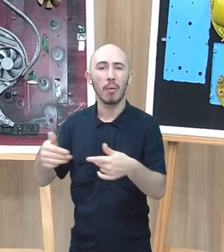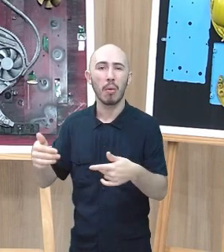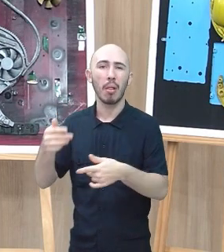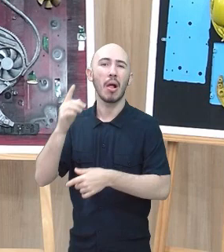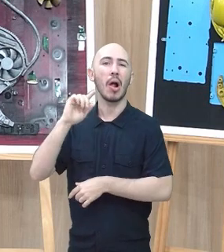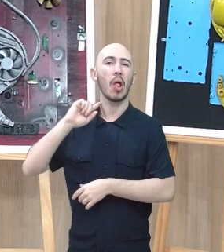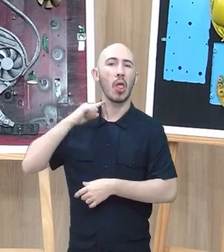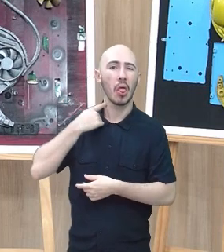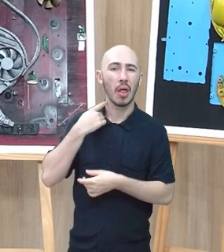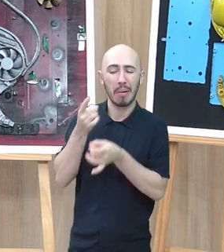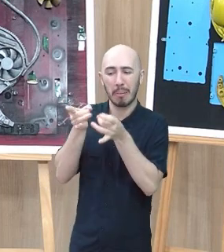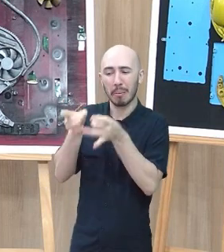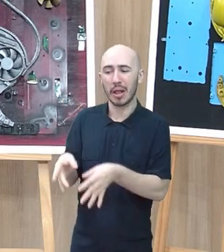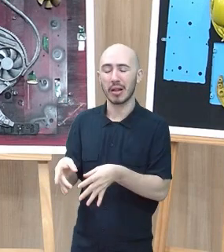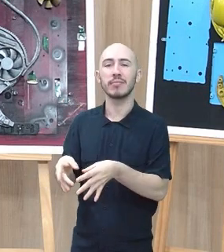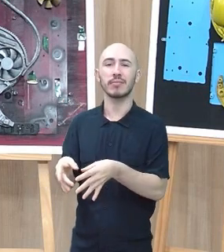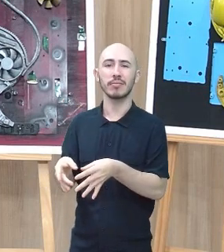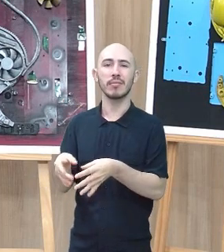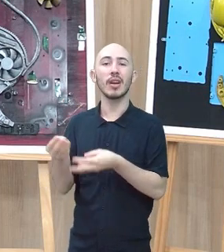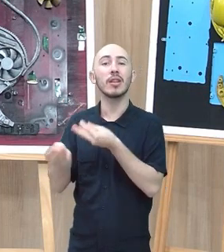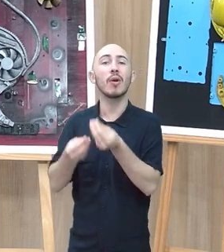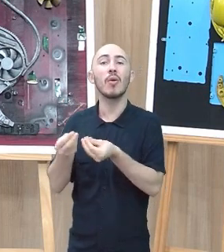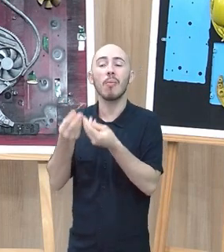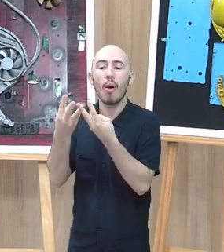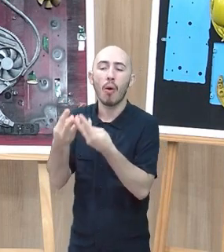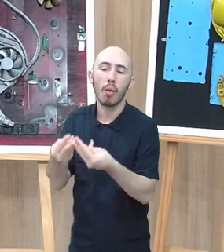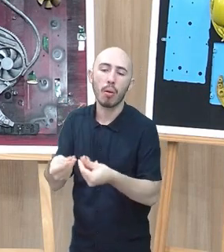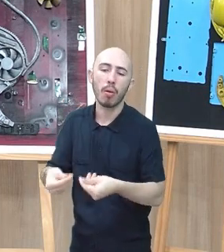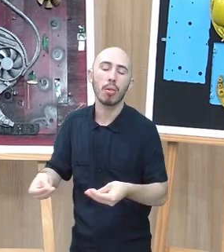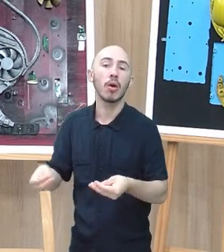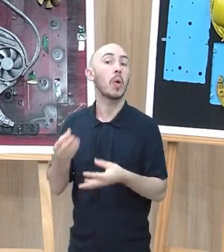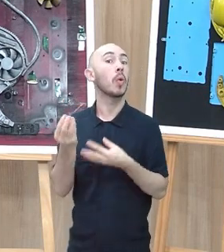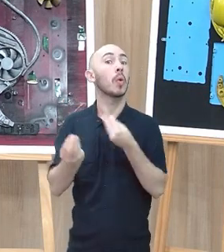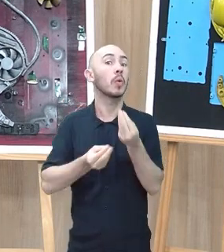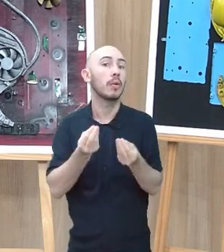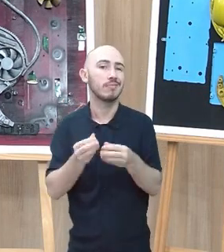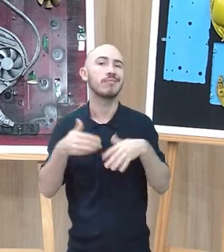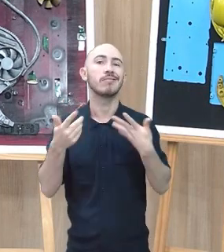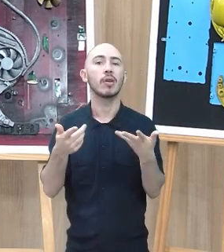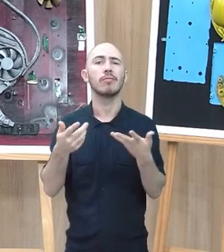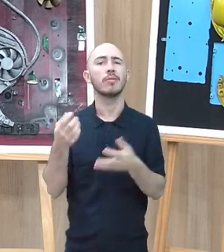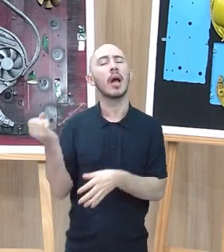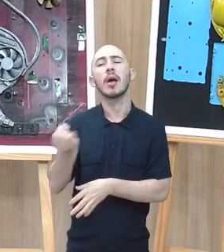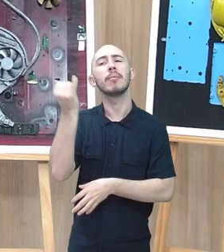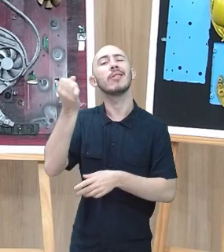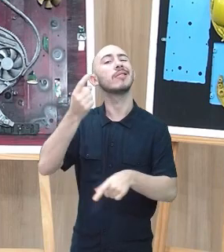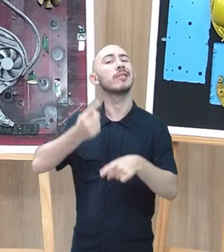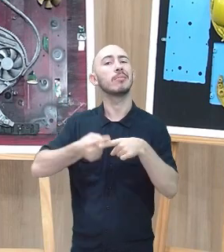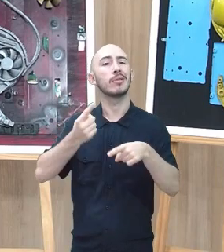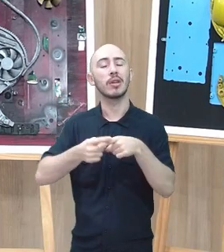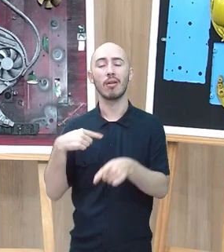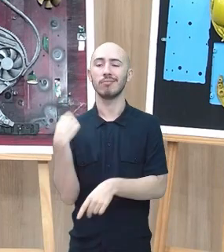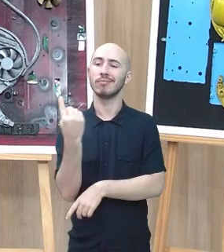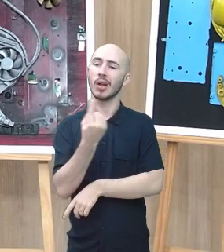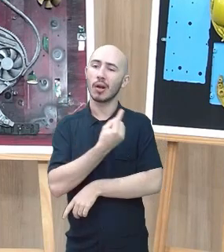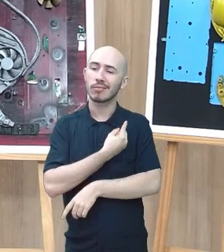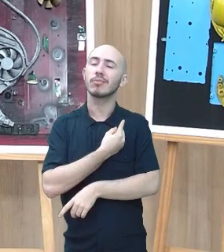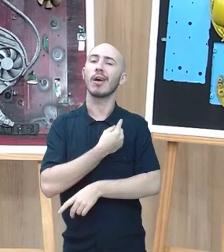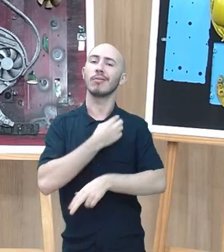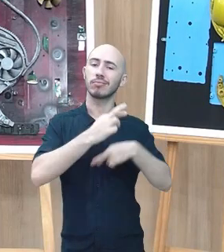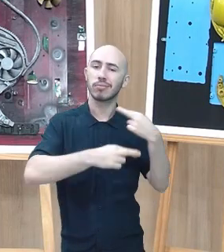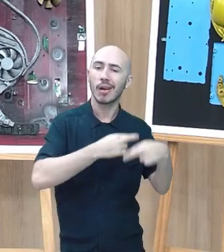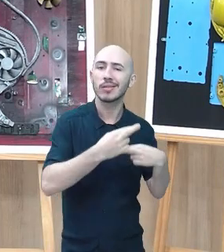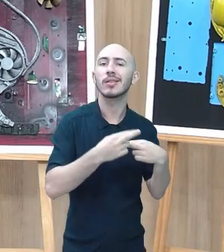E por que a gente começar a refletir, né? Por que é tão importante a gente reutilizar, a gente reciclar